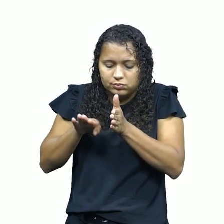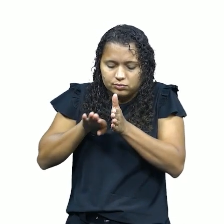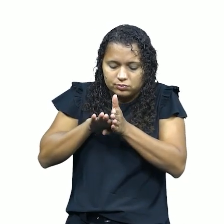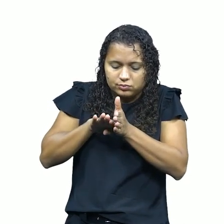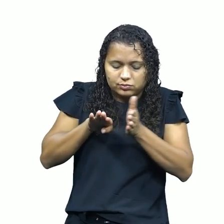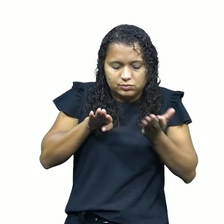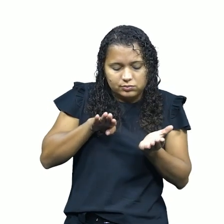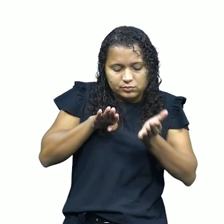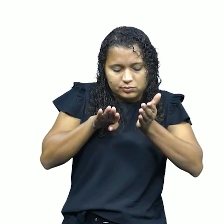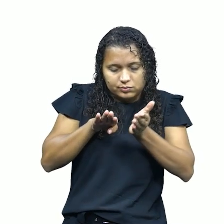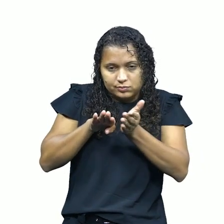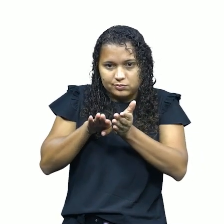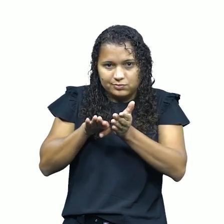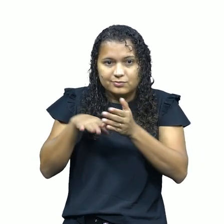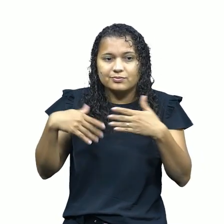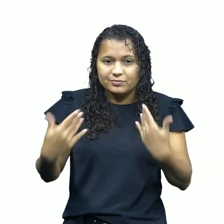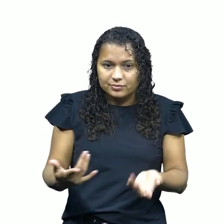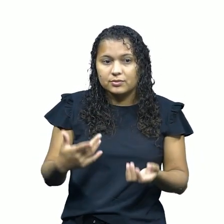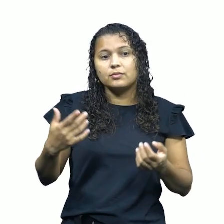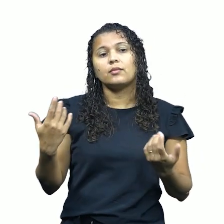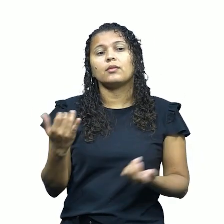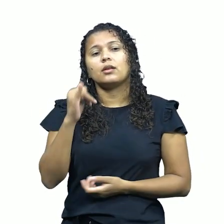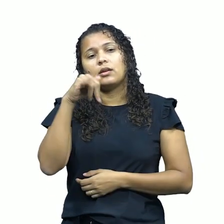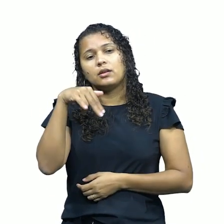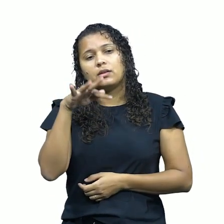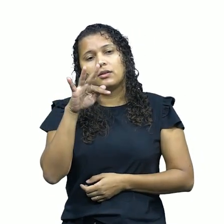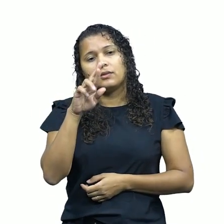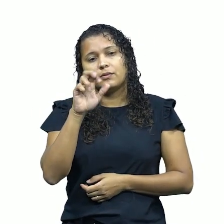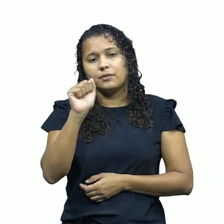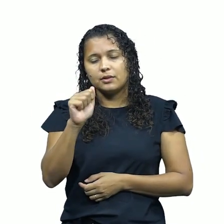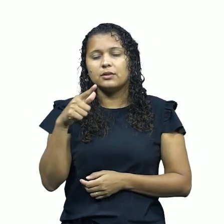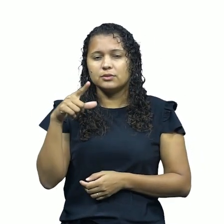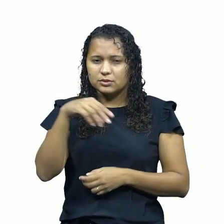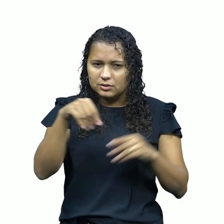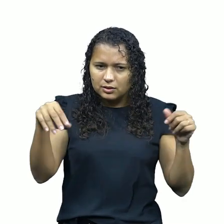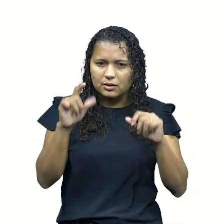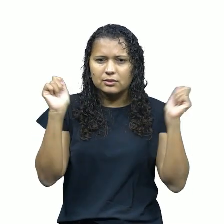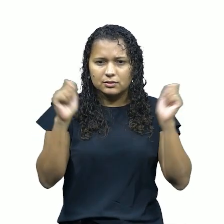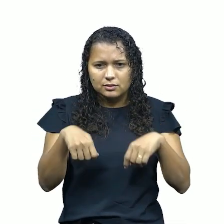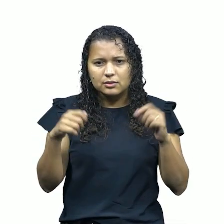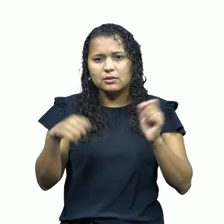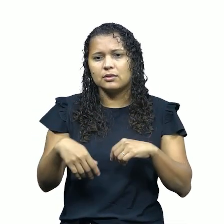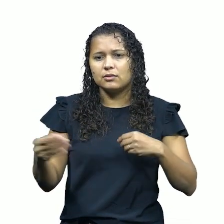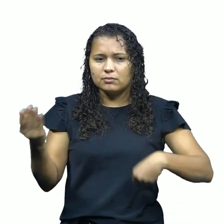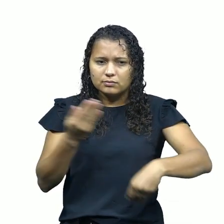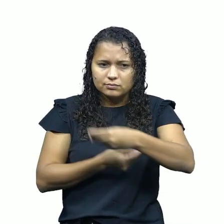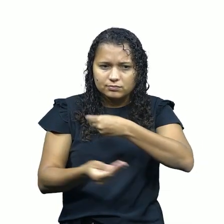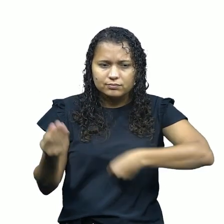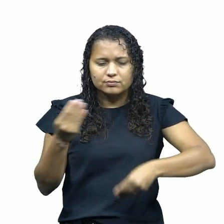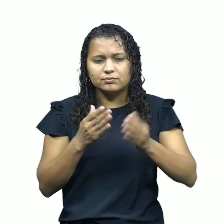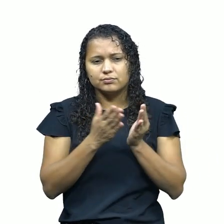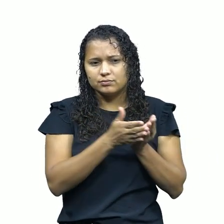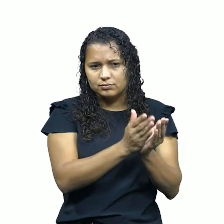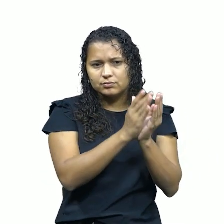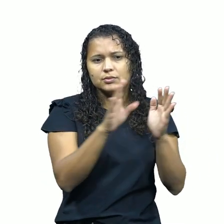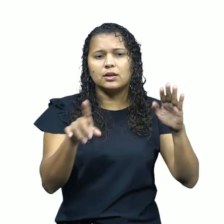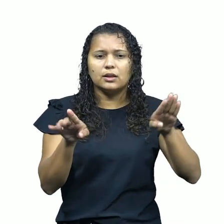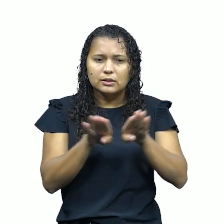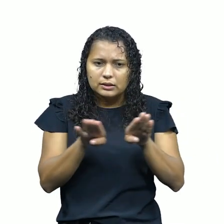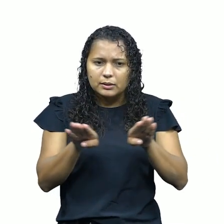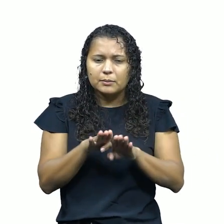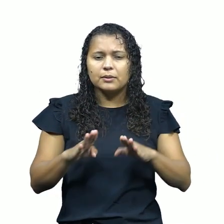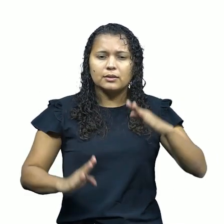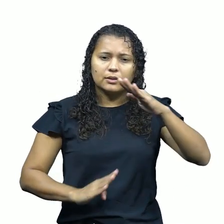acostamento, né? Então, a infraestrutura terrestre, ela permite o transporte de bens entre os navios e